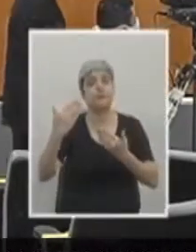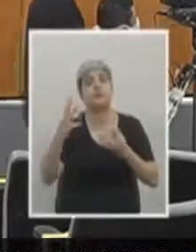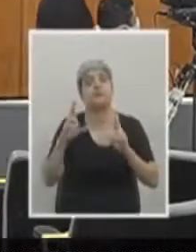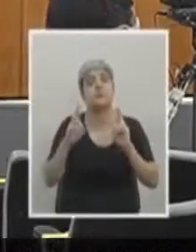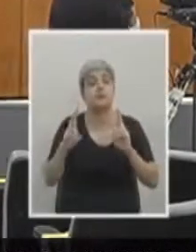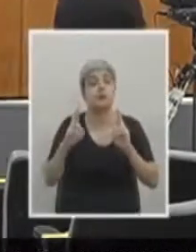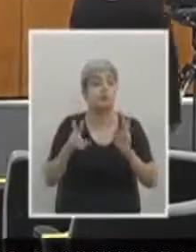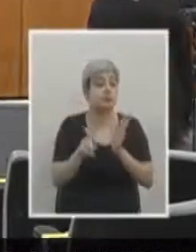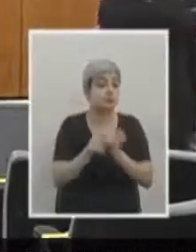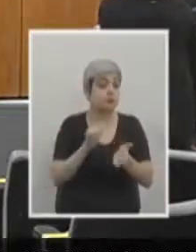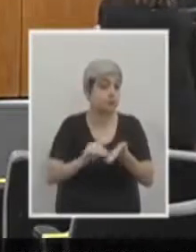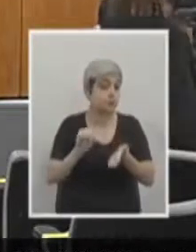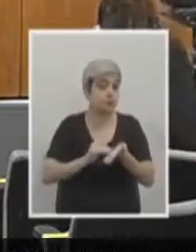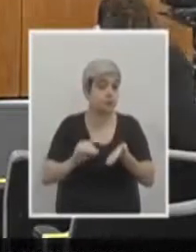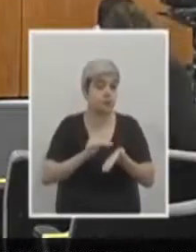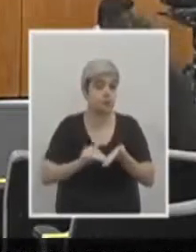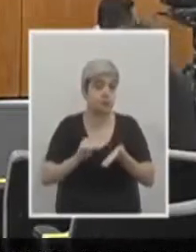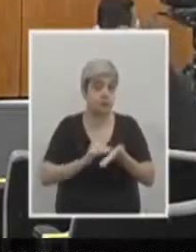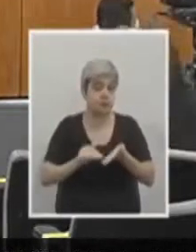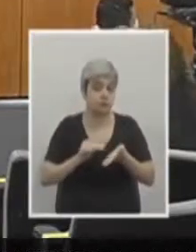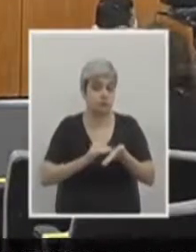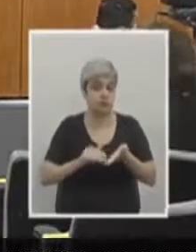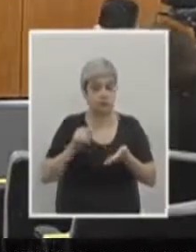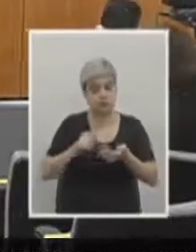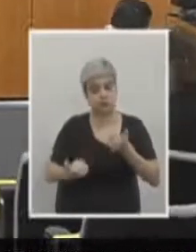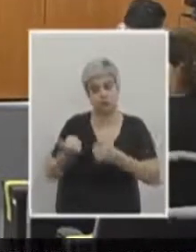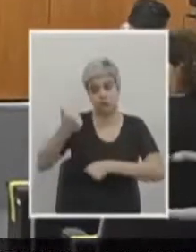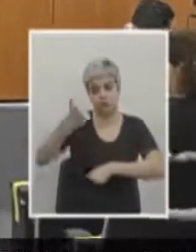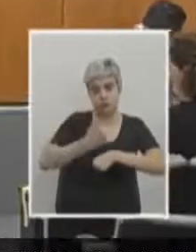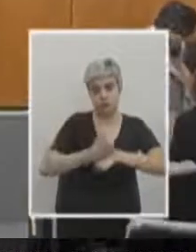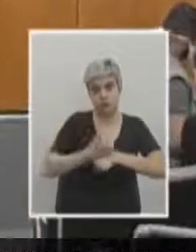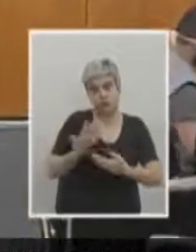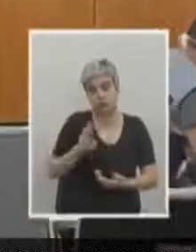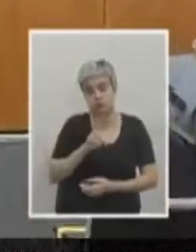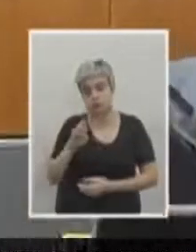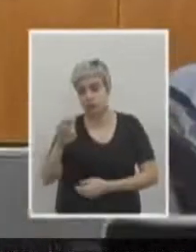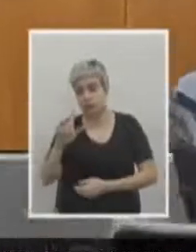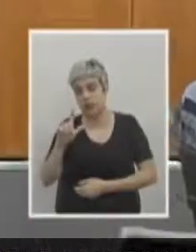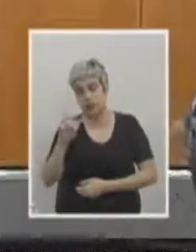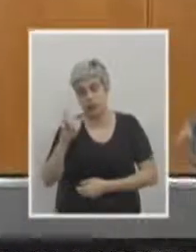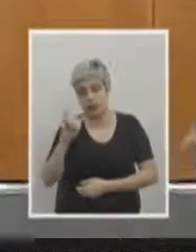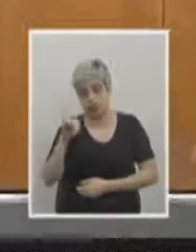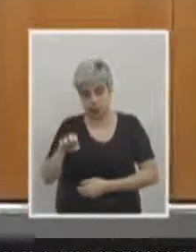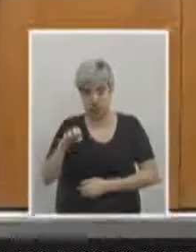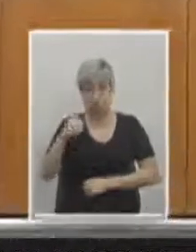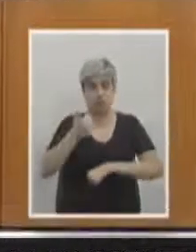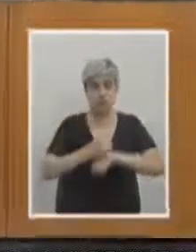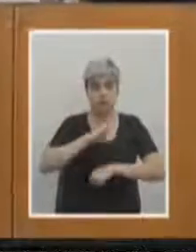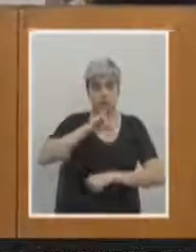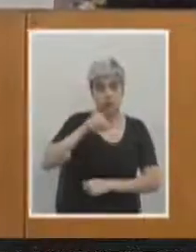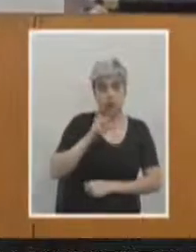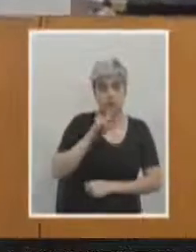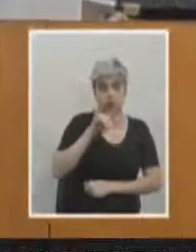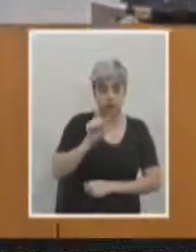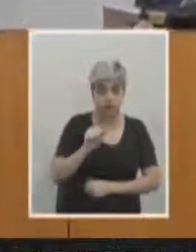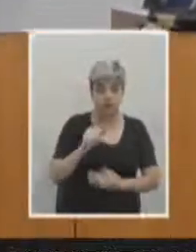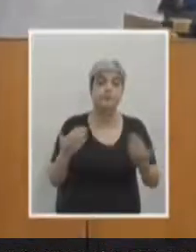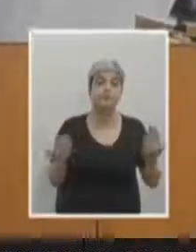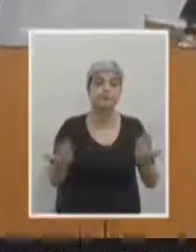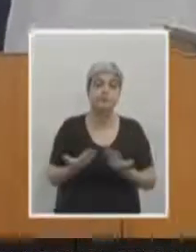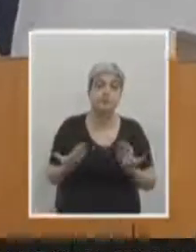representante da secretária Júlia, que é a Elaine, né, diretora da gestão de pessoas. E passo